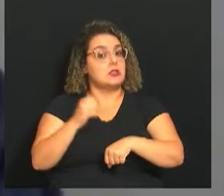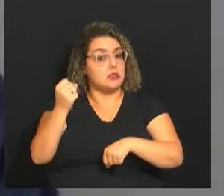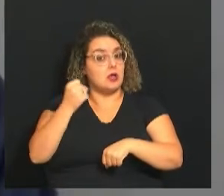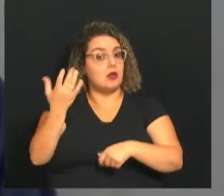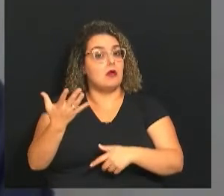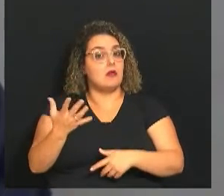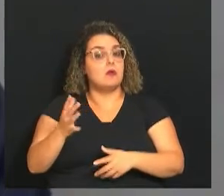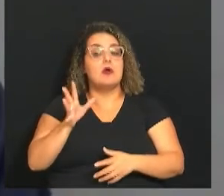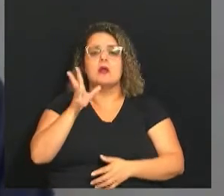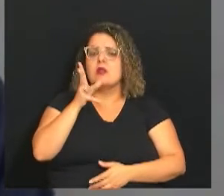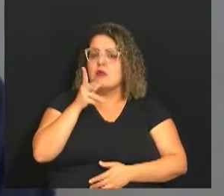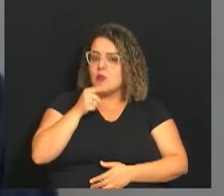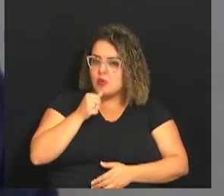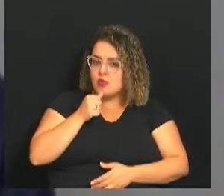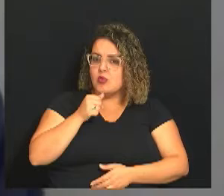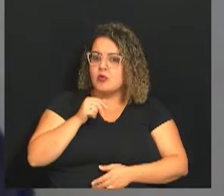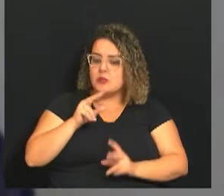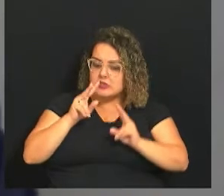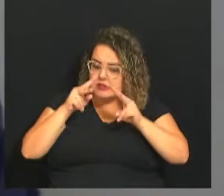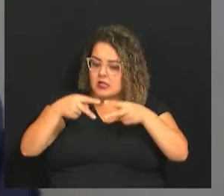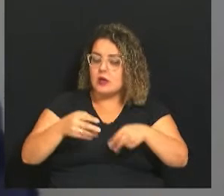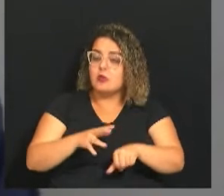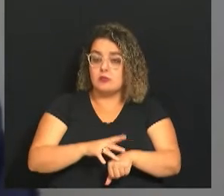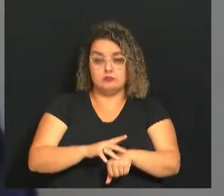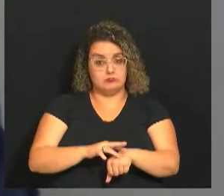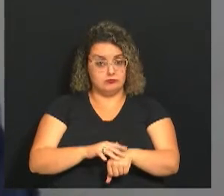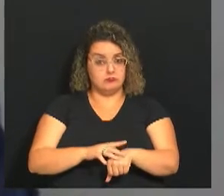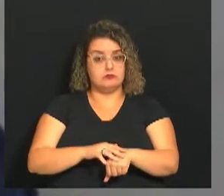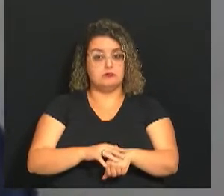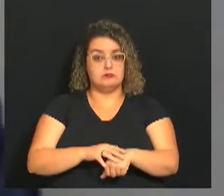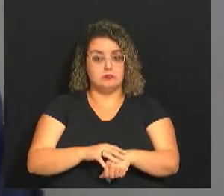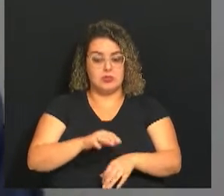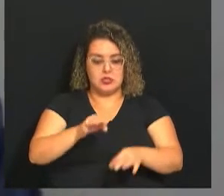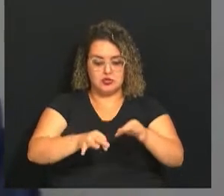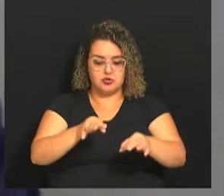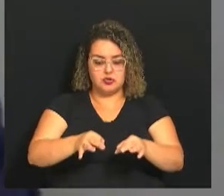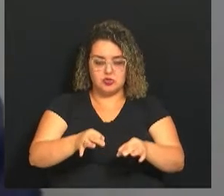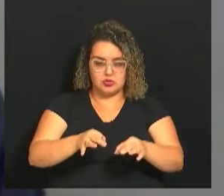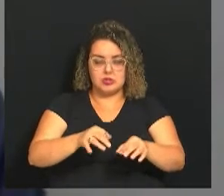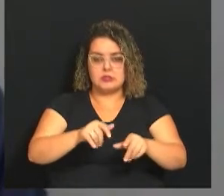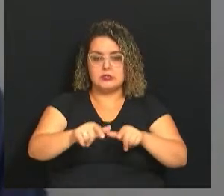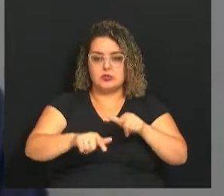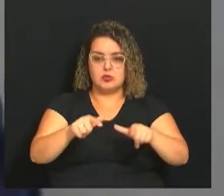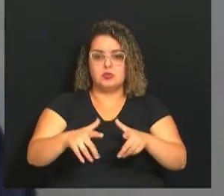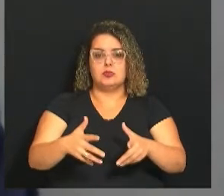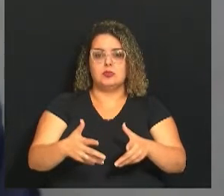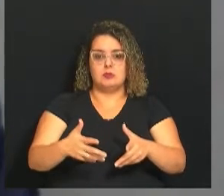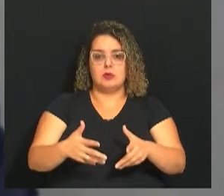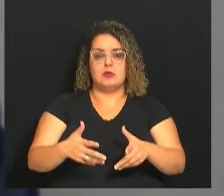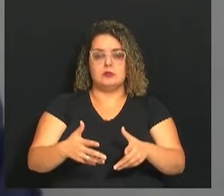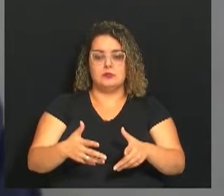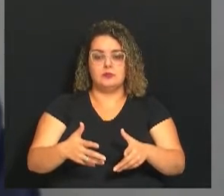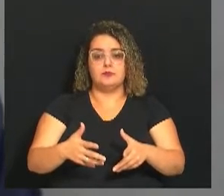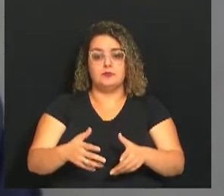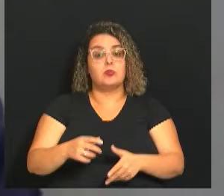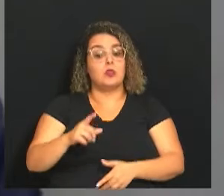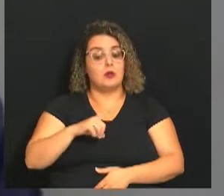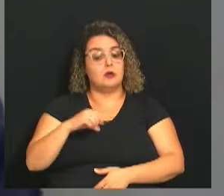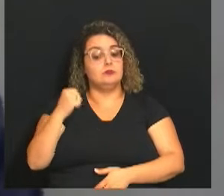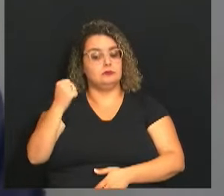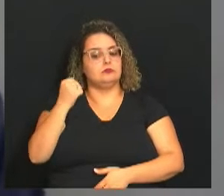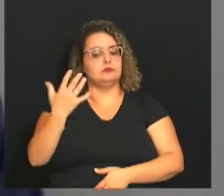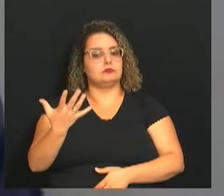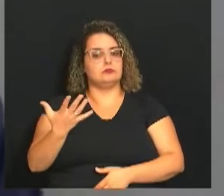como pela sociedade, como uma doença que afeta a todos e tem muita gravidade e precisa ser